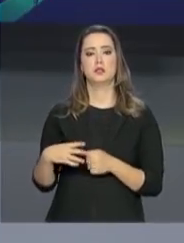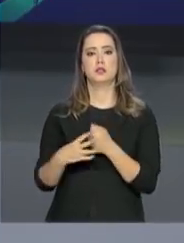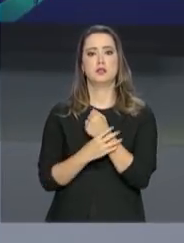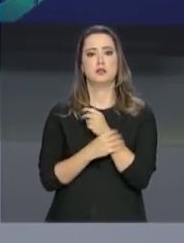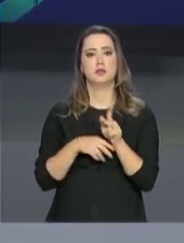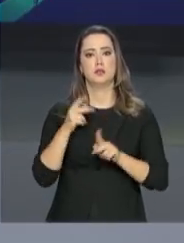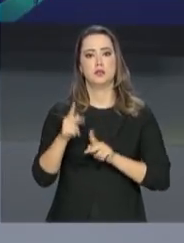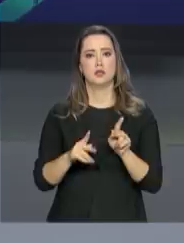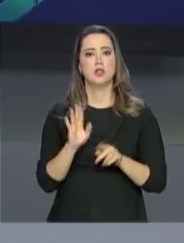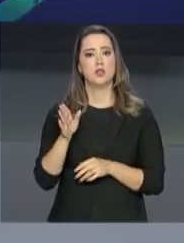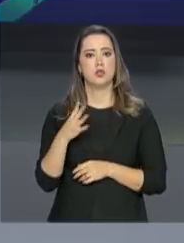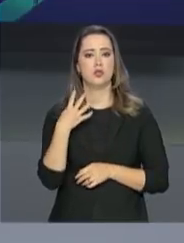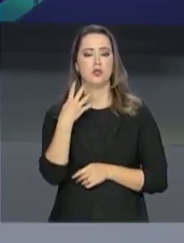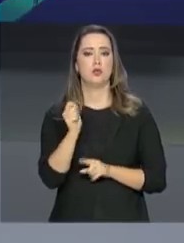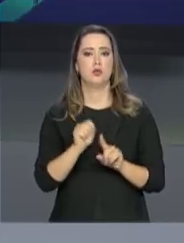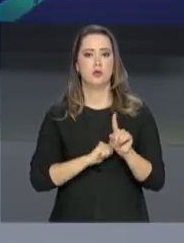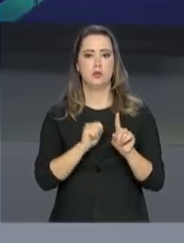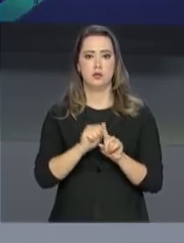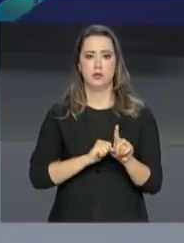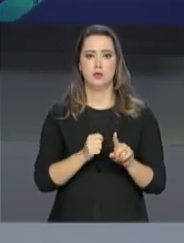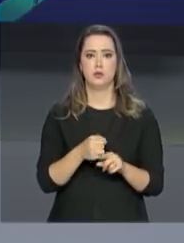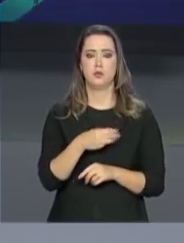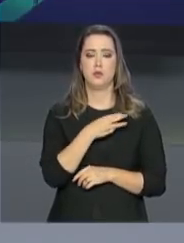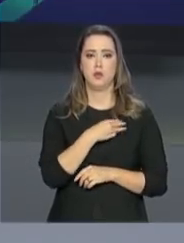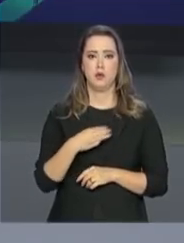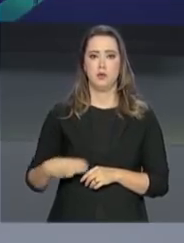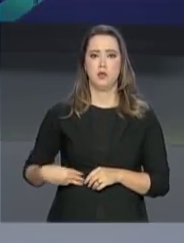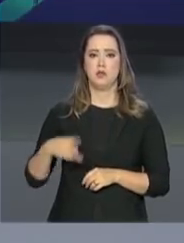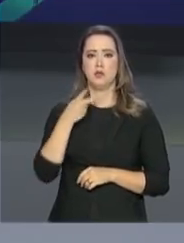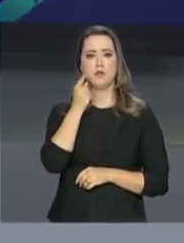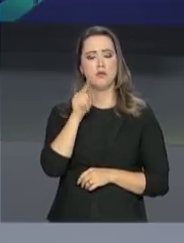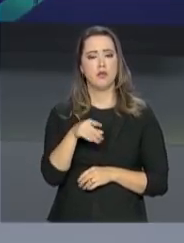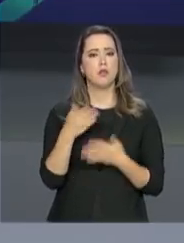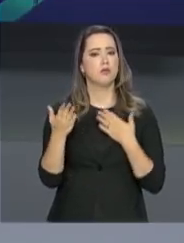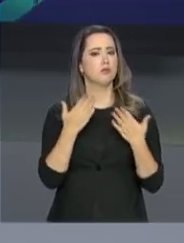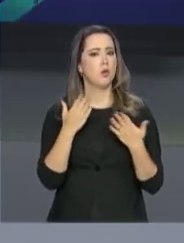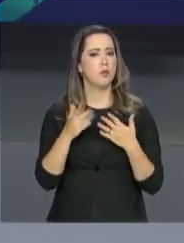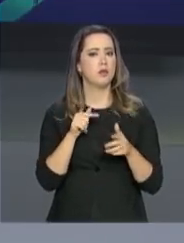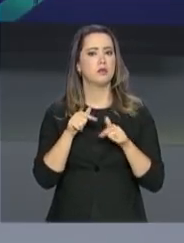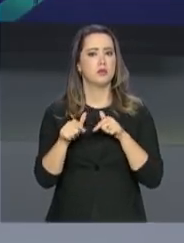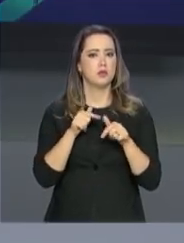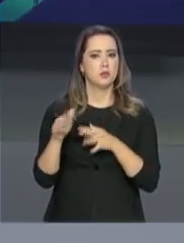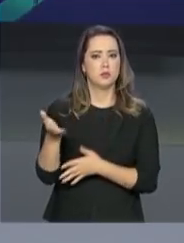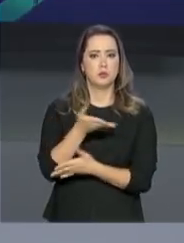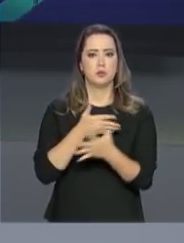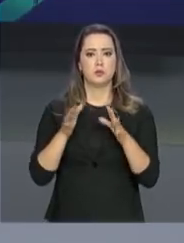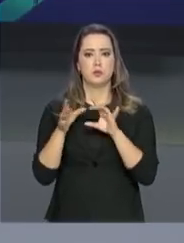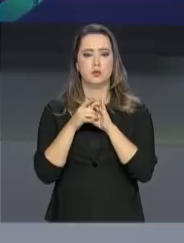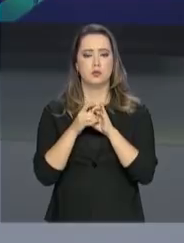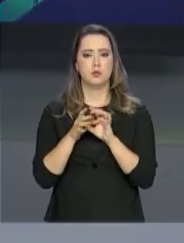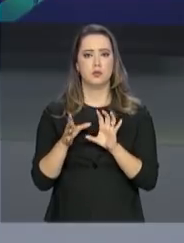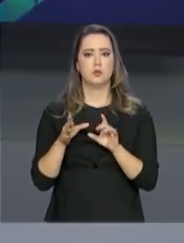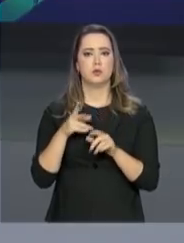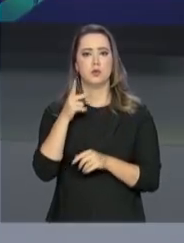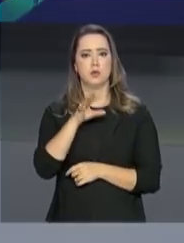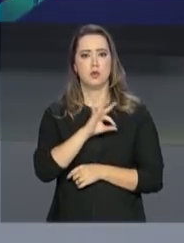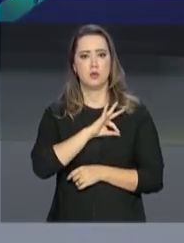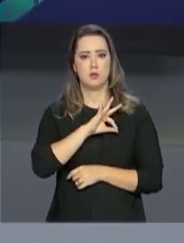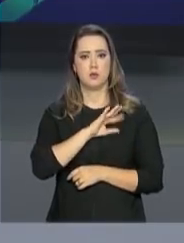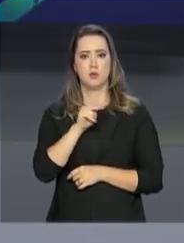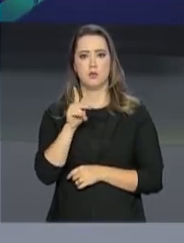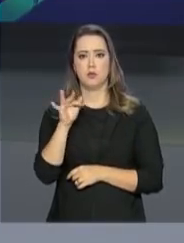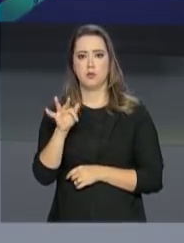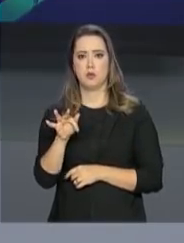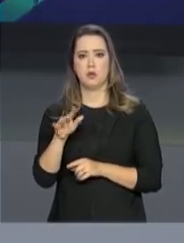eo ministro da pasta raul julgman fez uma avaliação das ações de articulação e integração das polícias federais